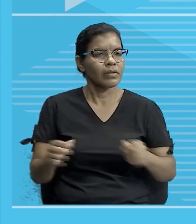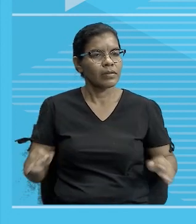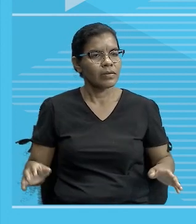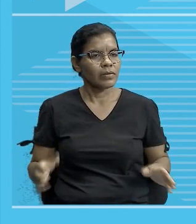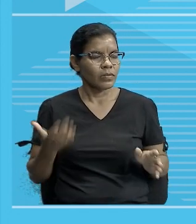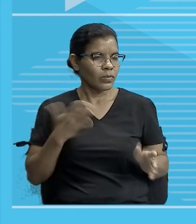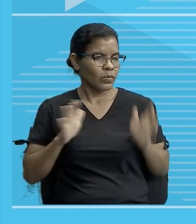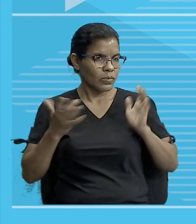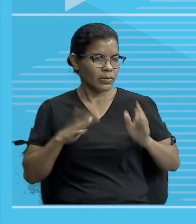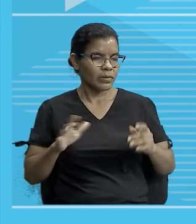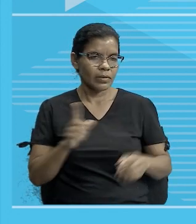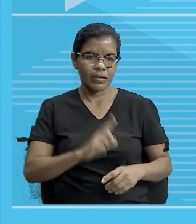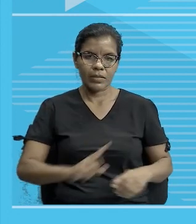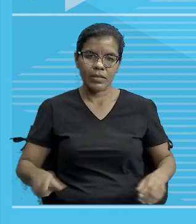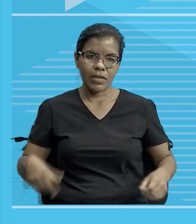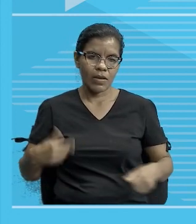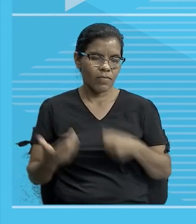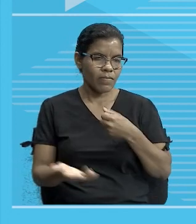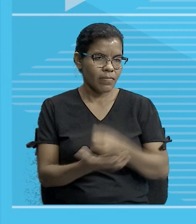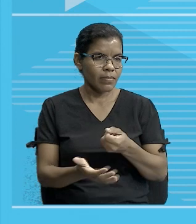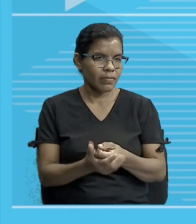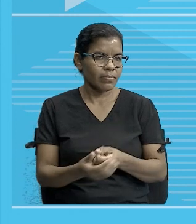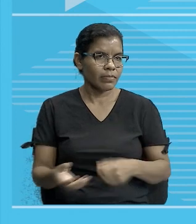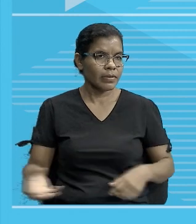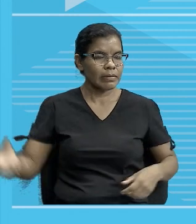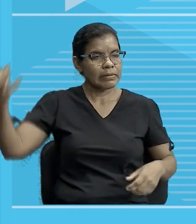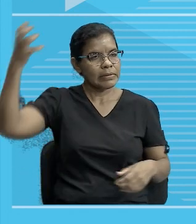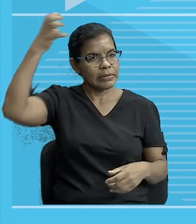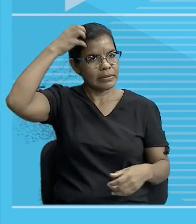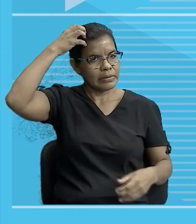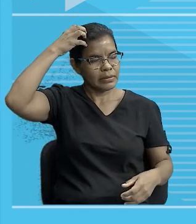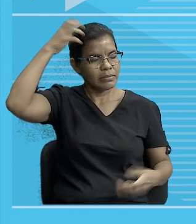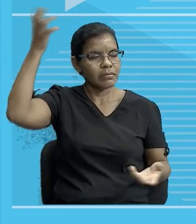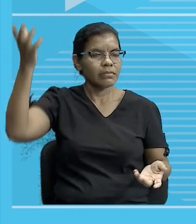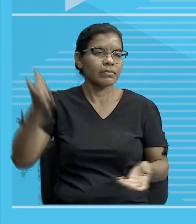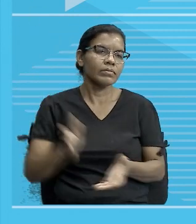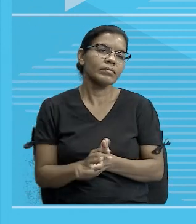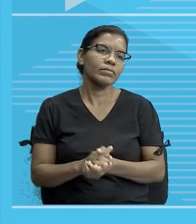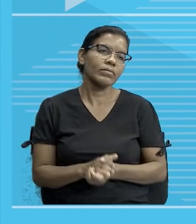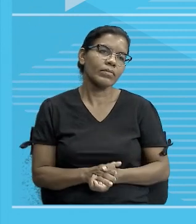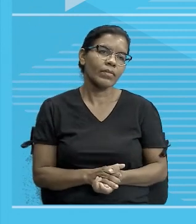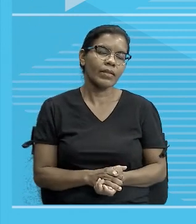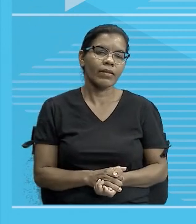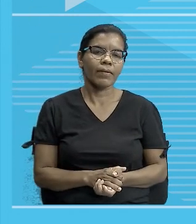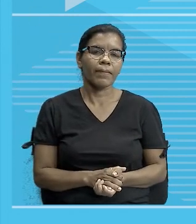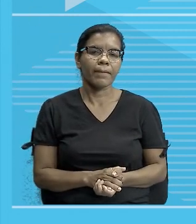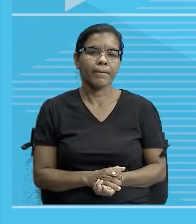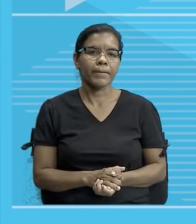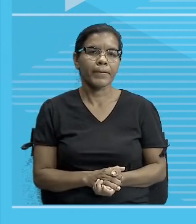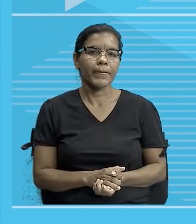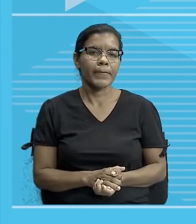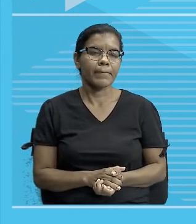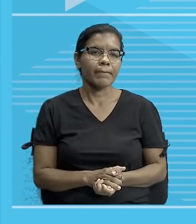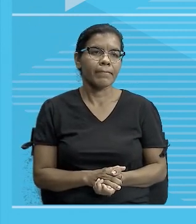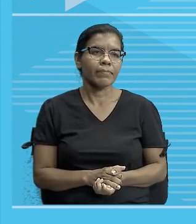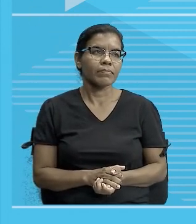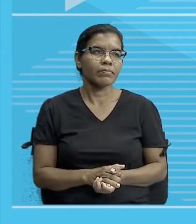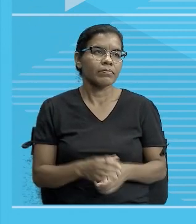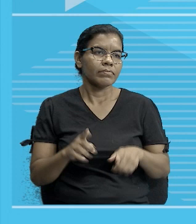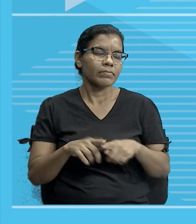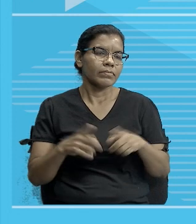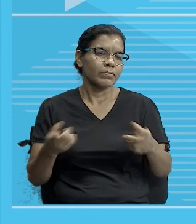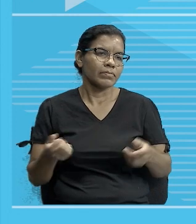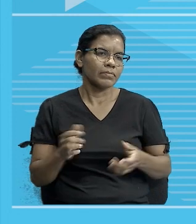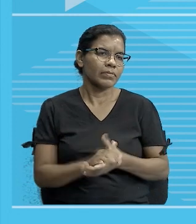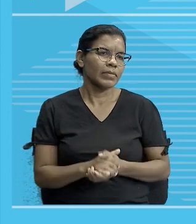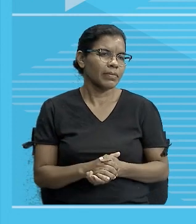a nobreza e o clero. Ixi, Maria, esse negócio não vai dar certo. Mas não dava